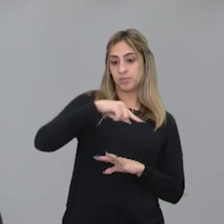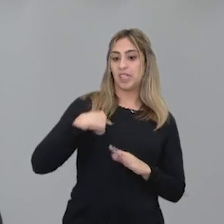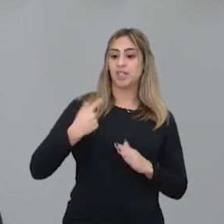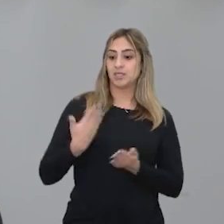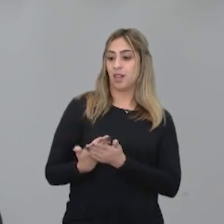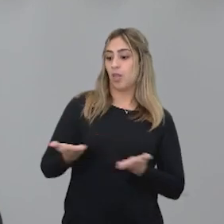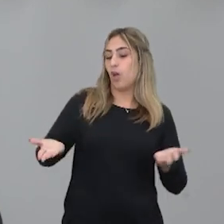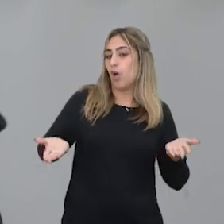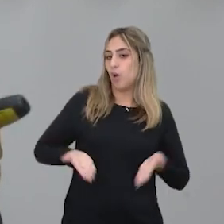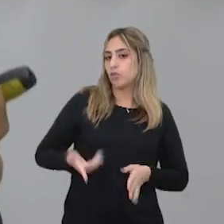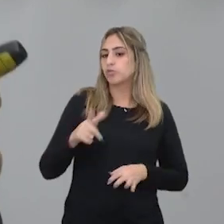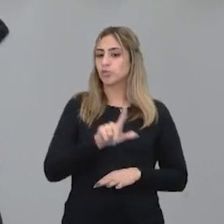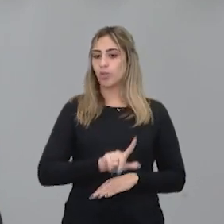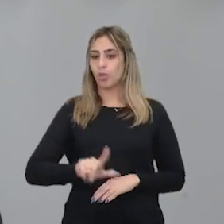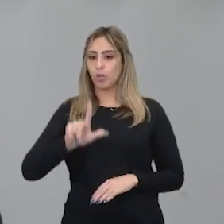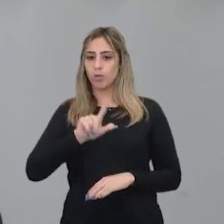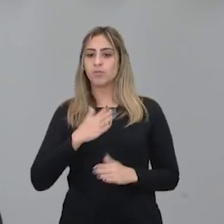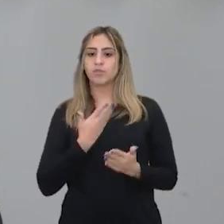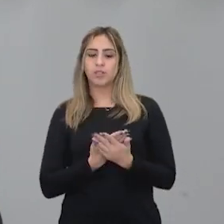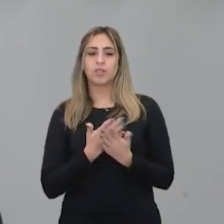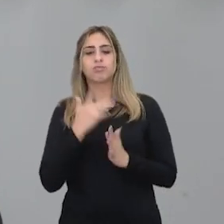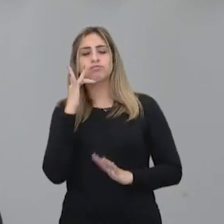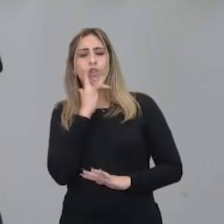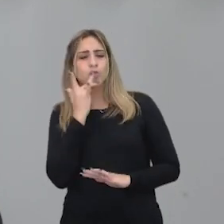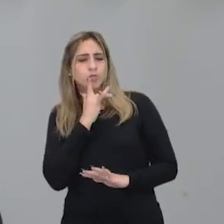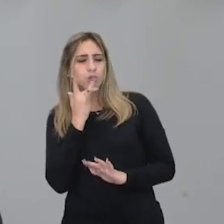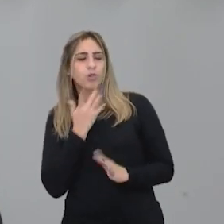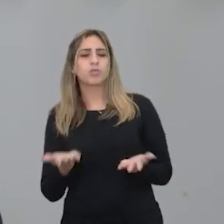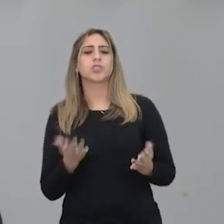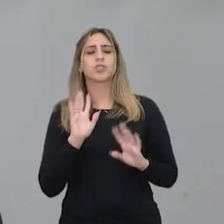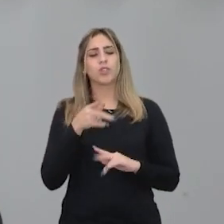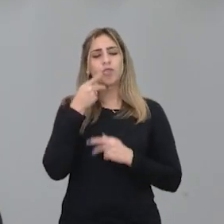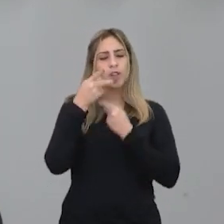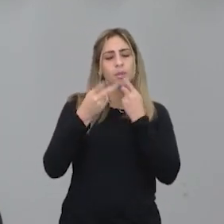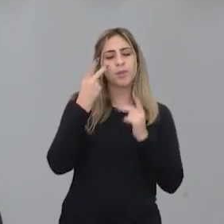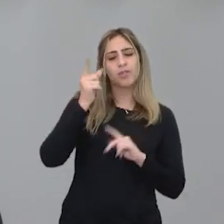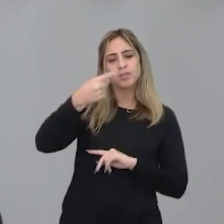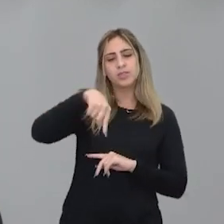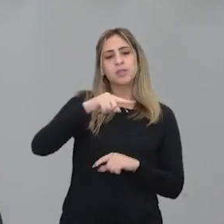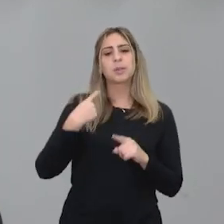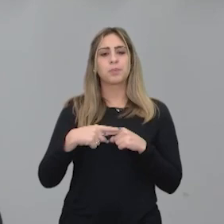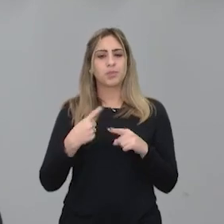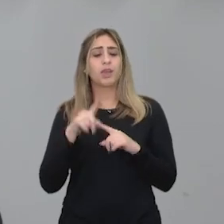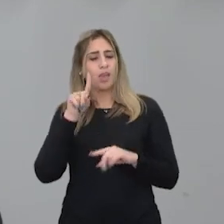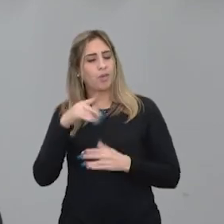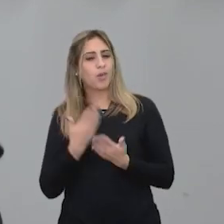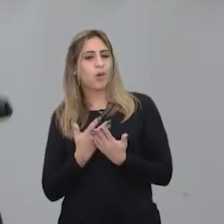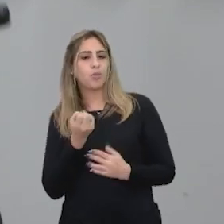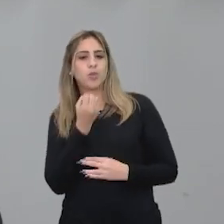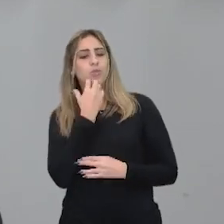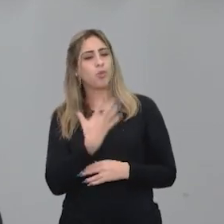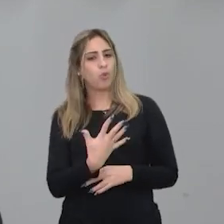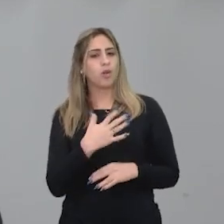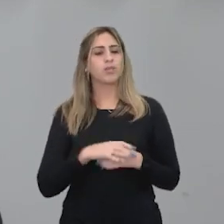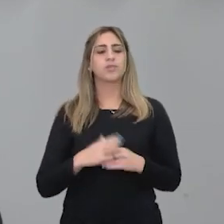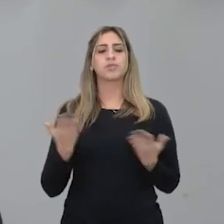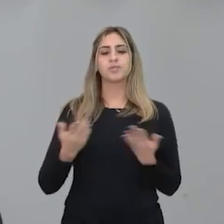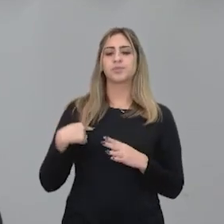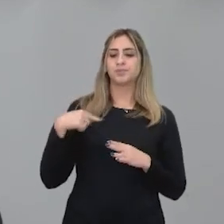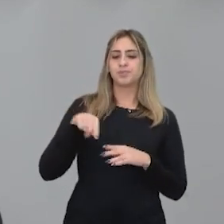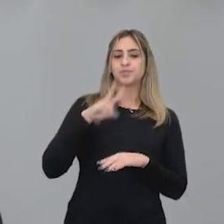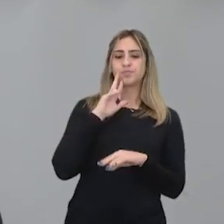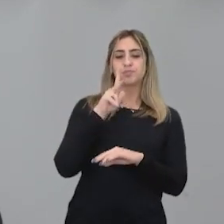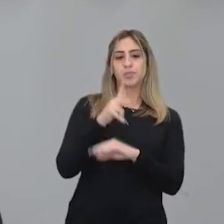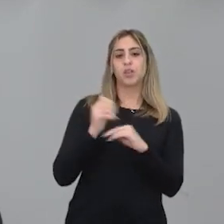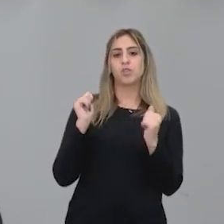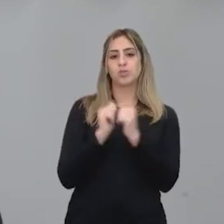aula de hoje, claro que vai ser uma aula gostosa, já tô falando para vocês porque vai ser, tá? Porque hoje no estúdio,